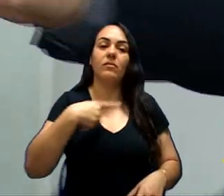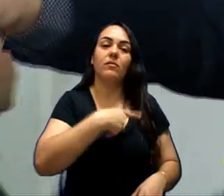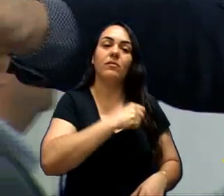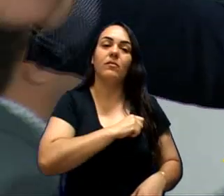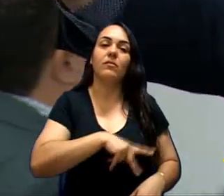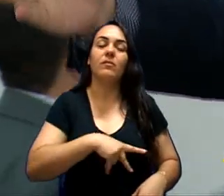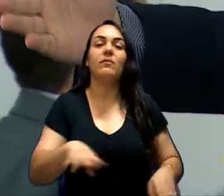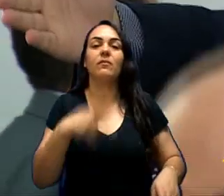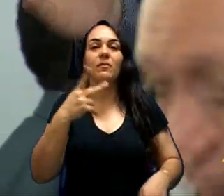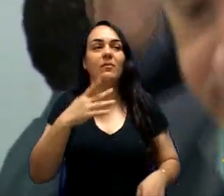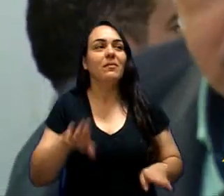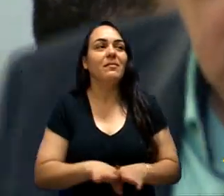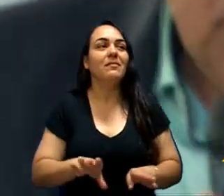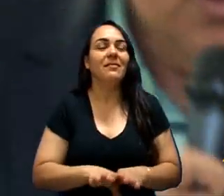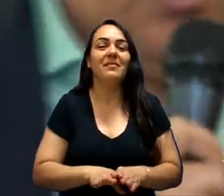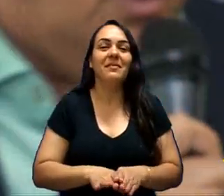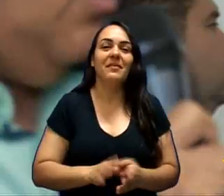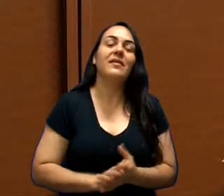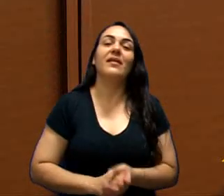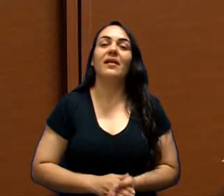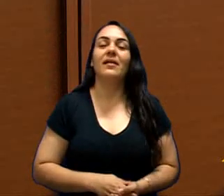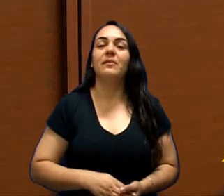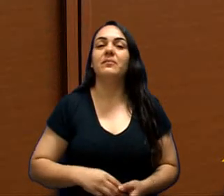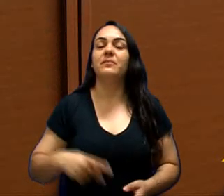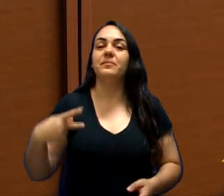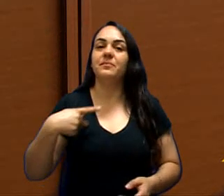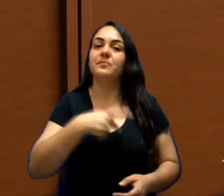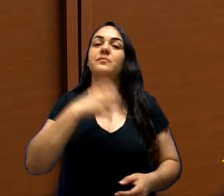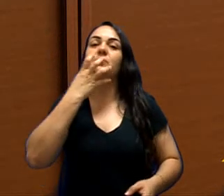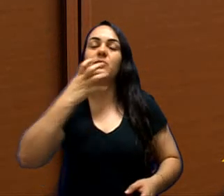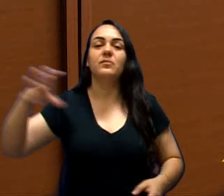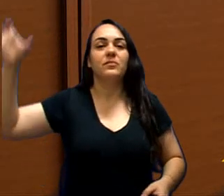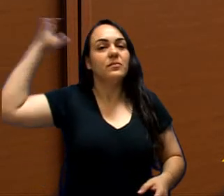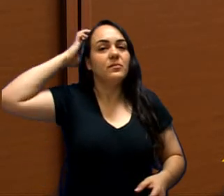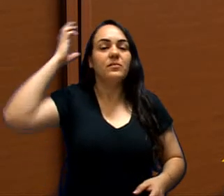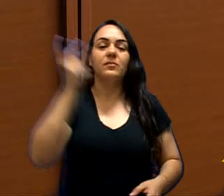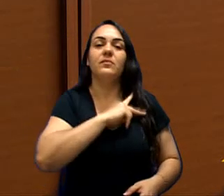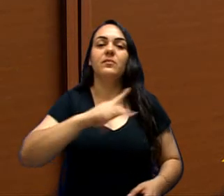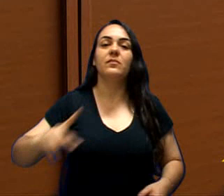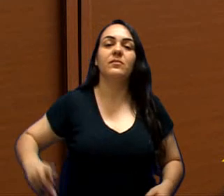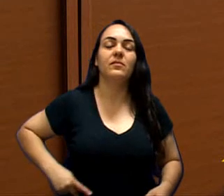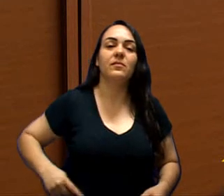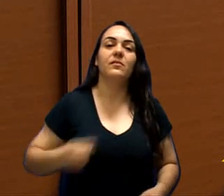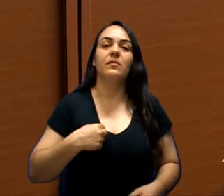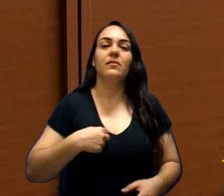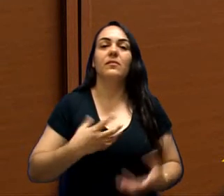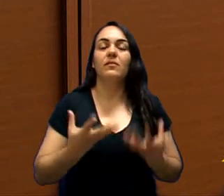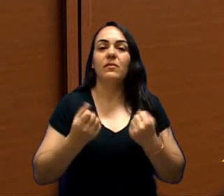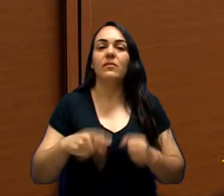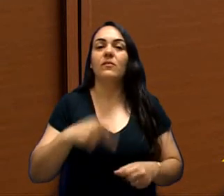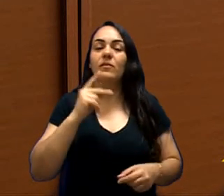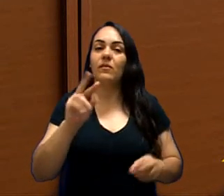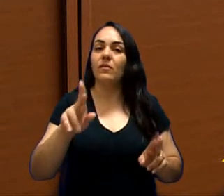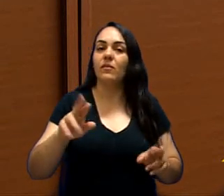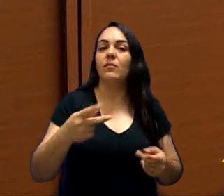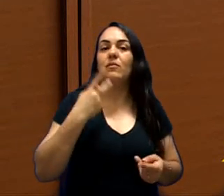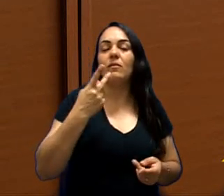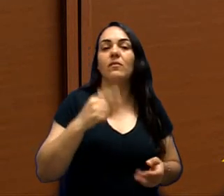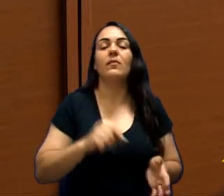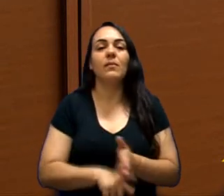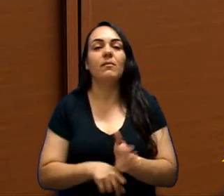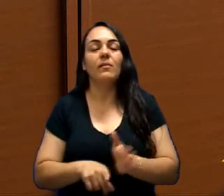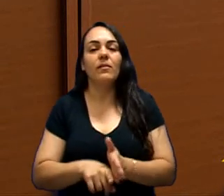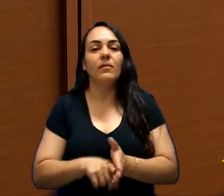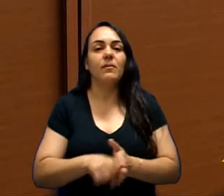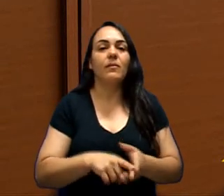falar, depois o vereador Hudson, a senhora, por gentileza, depois... Vereador Péricles, vereador presidente, como você fez uma consulta, acho